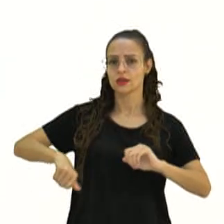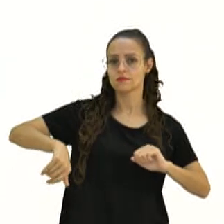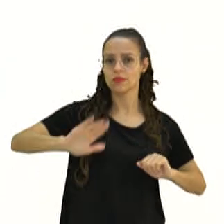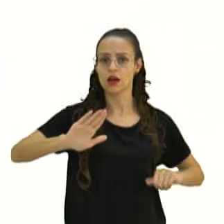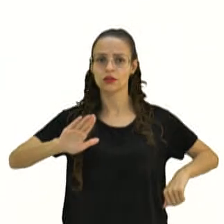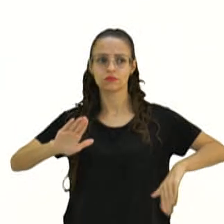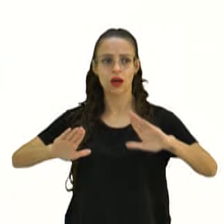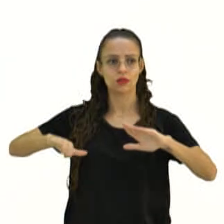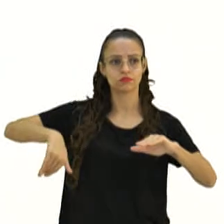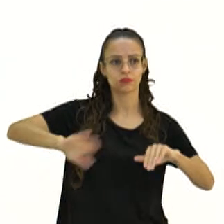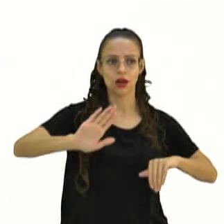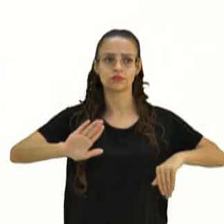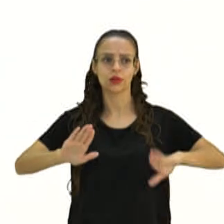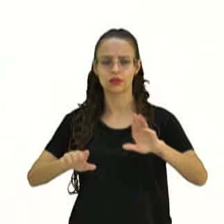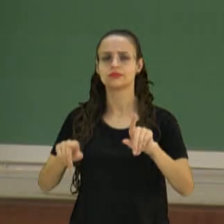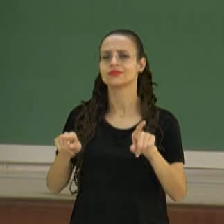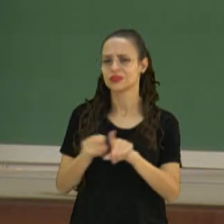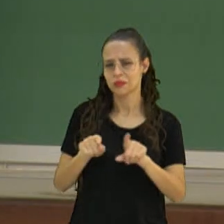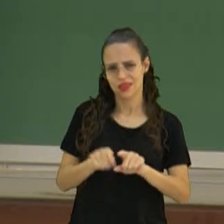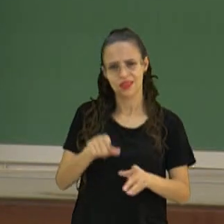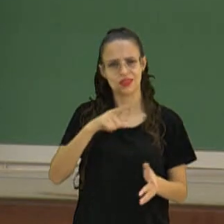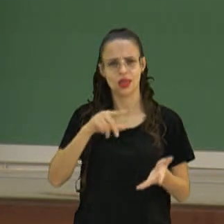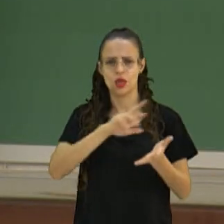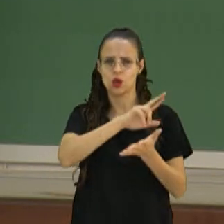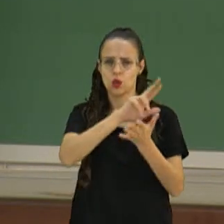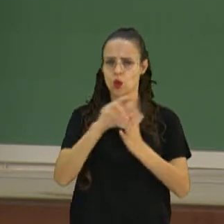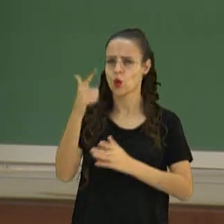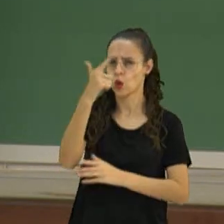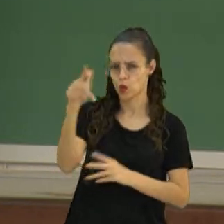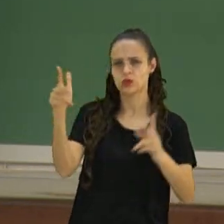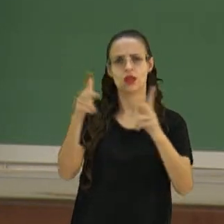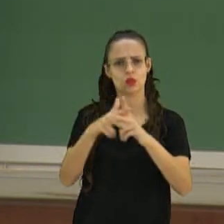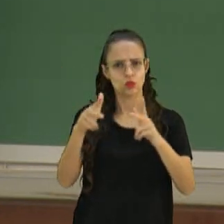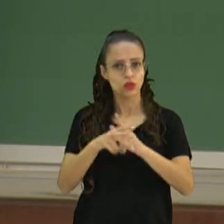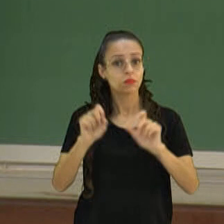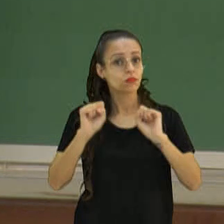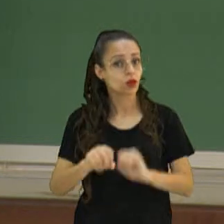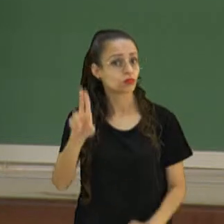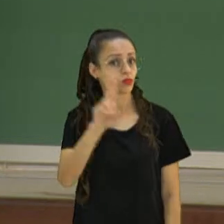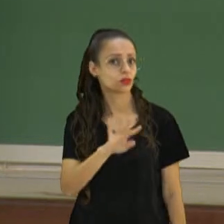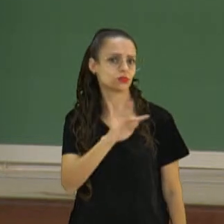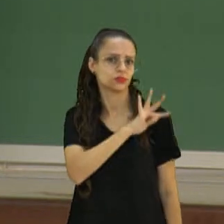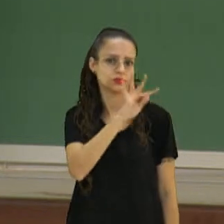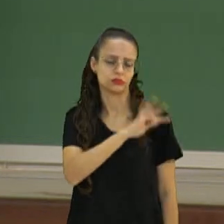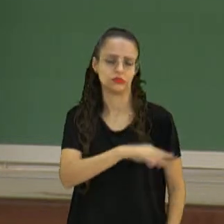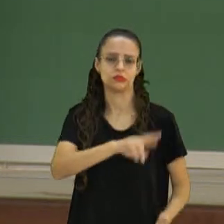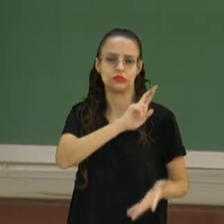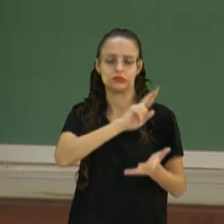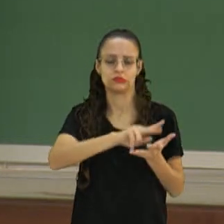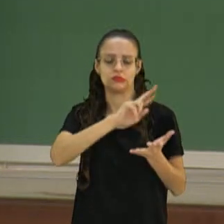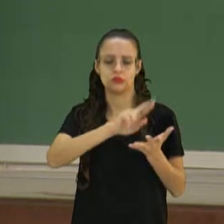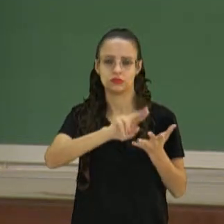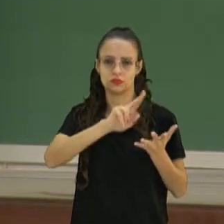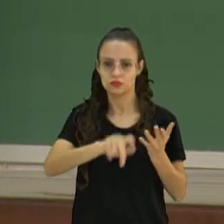também. Existem outras lutas, pode estar utilizando uma infinidade de lutas, né, de técnicas diferentes de lutas para estar